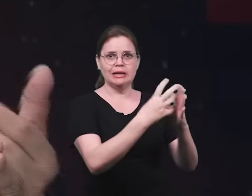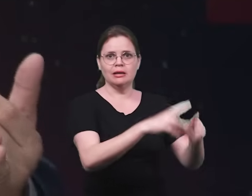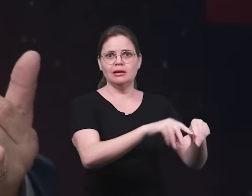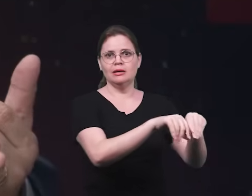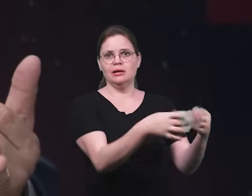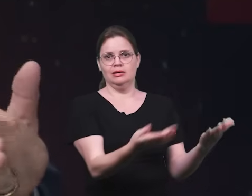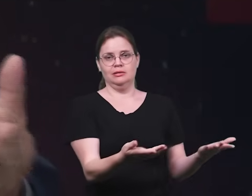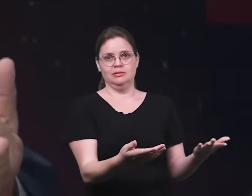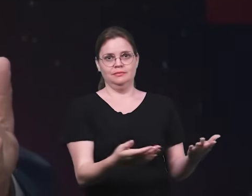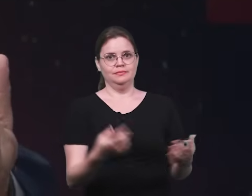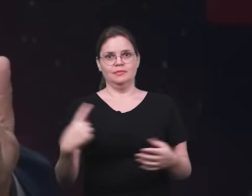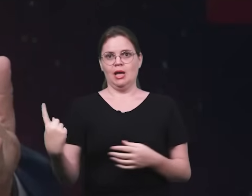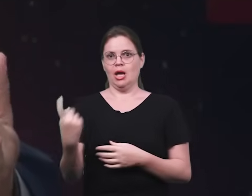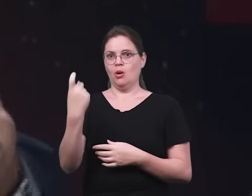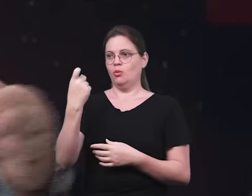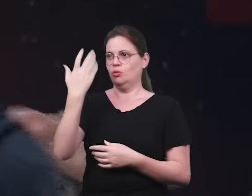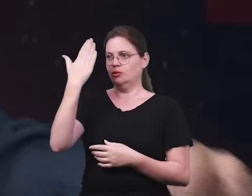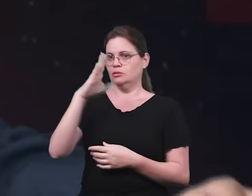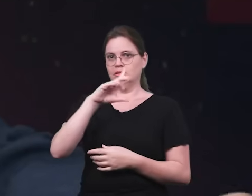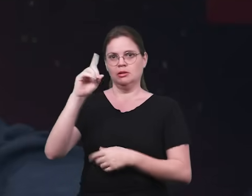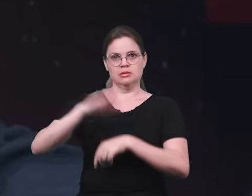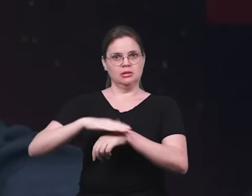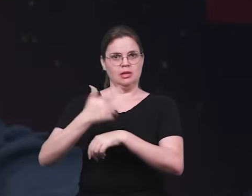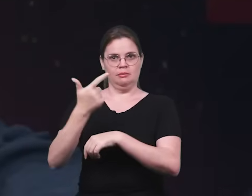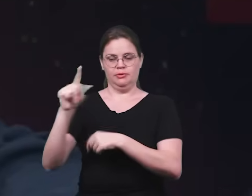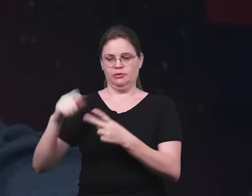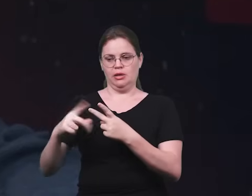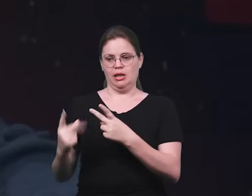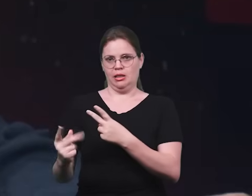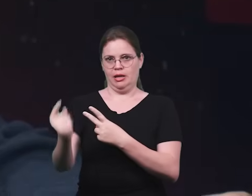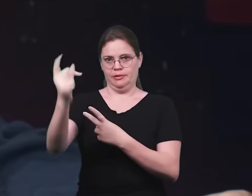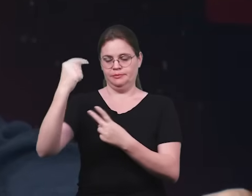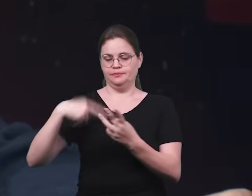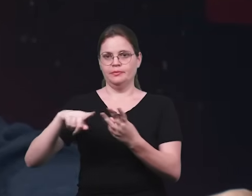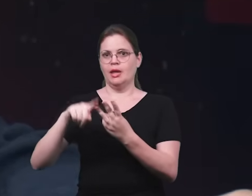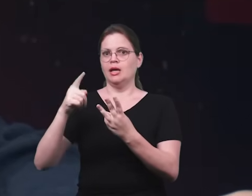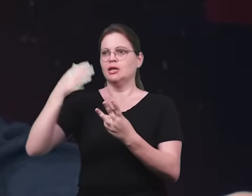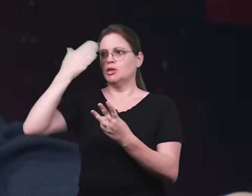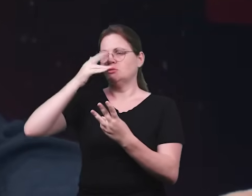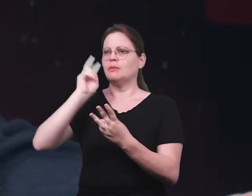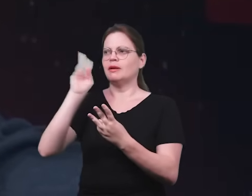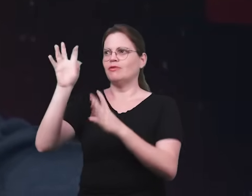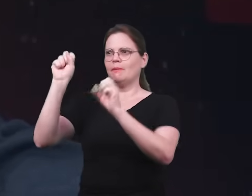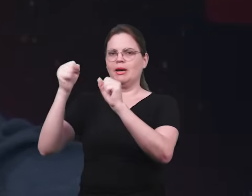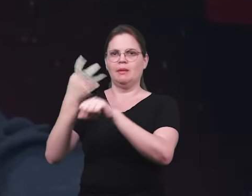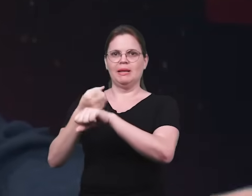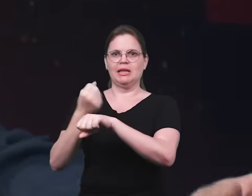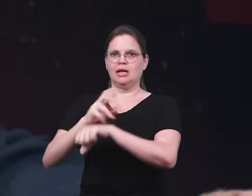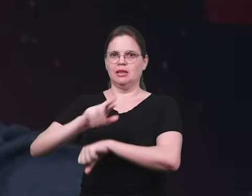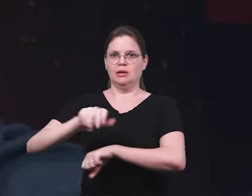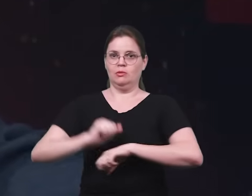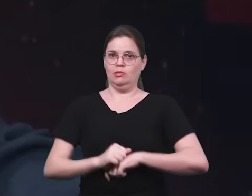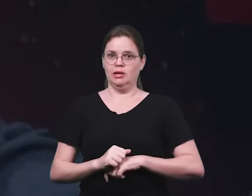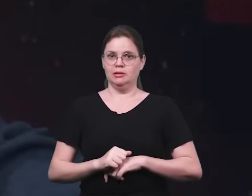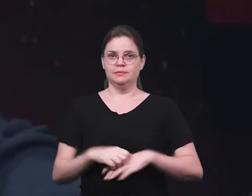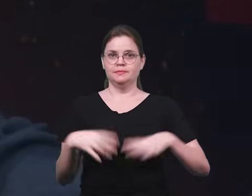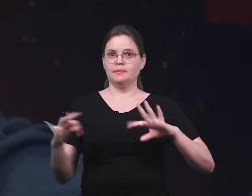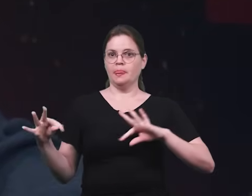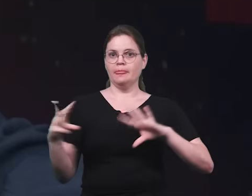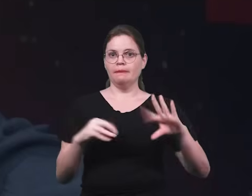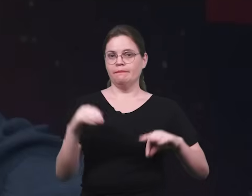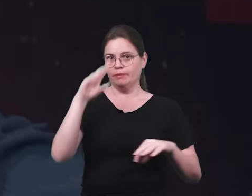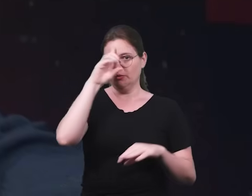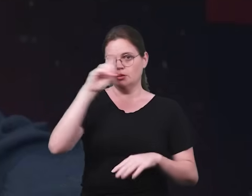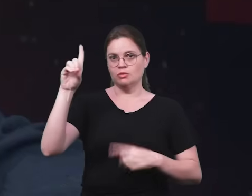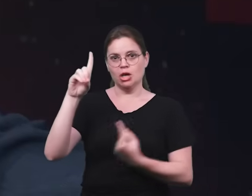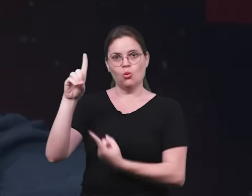atemporal, imaterial e imensurável. Então, você chega num ponto que você vai falar, o único Deus descrito em todas as religiões